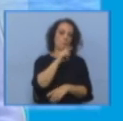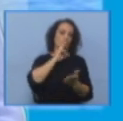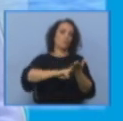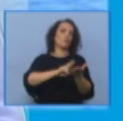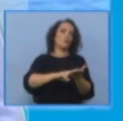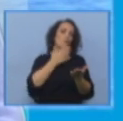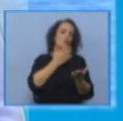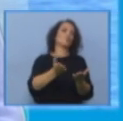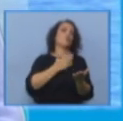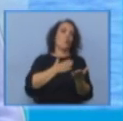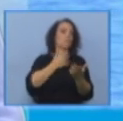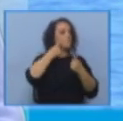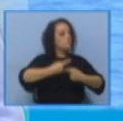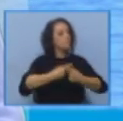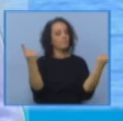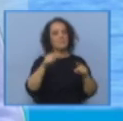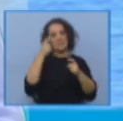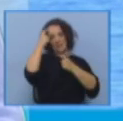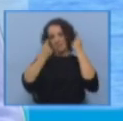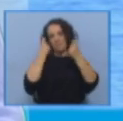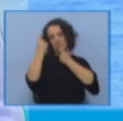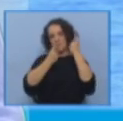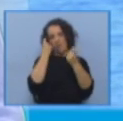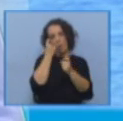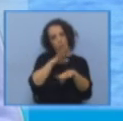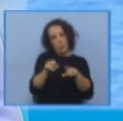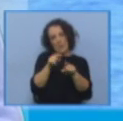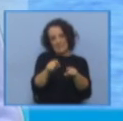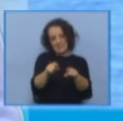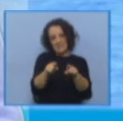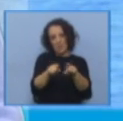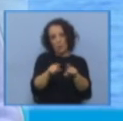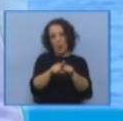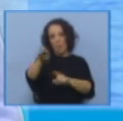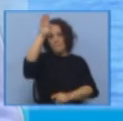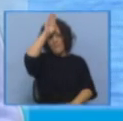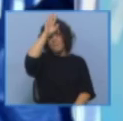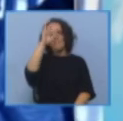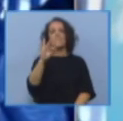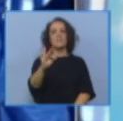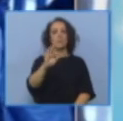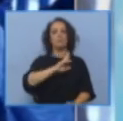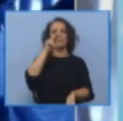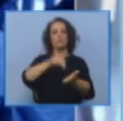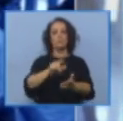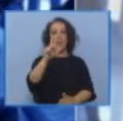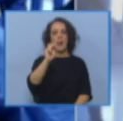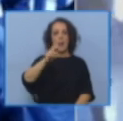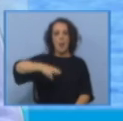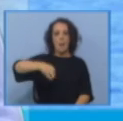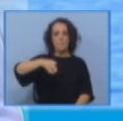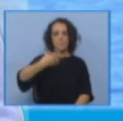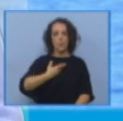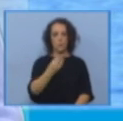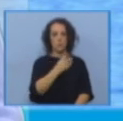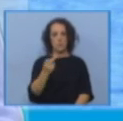fez partilhar esta reflexão e foi exatamente aquele grito do Papa Francisco, quando foi a Lampedusa. E nos